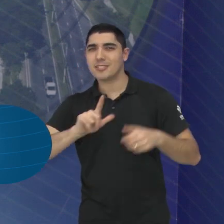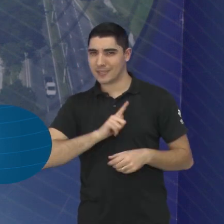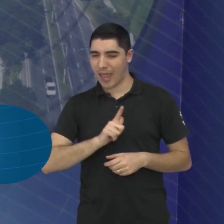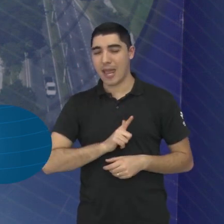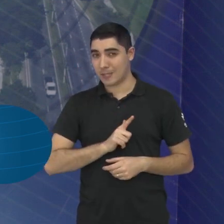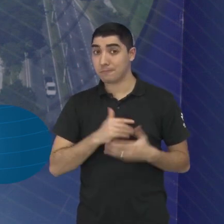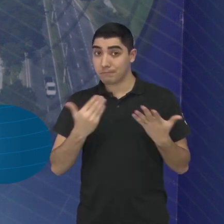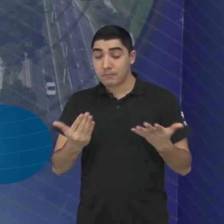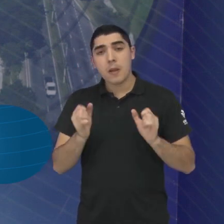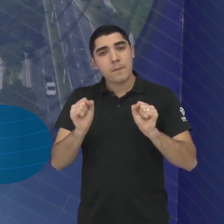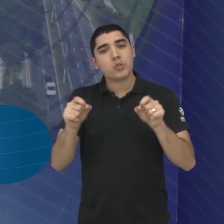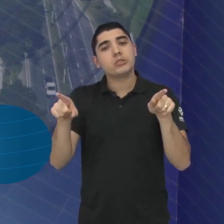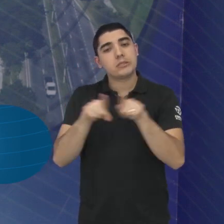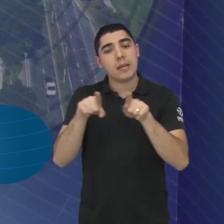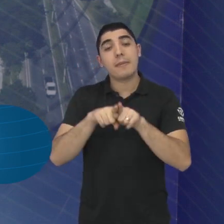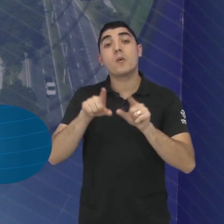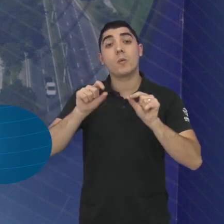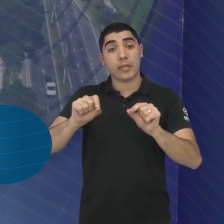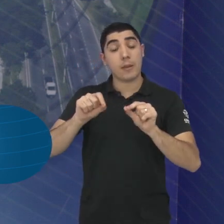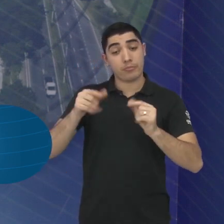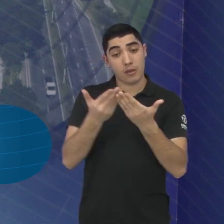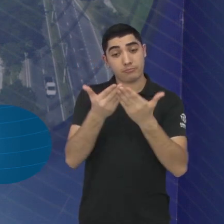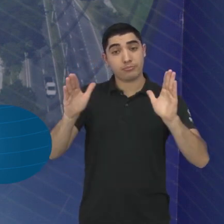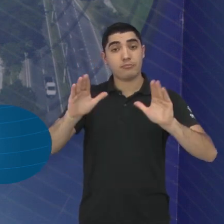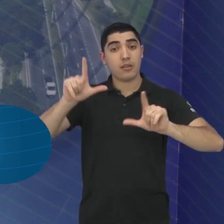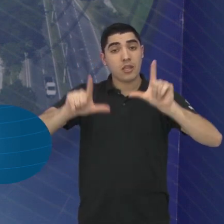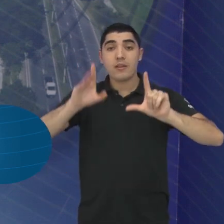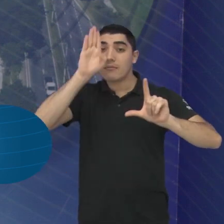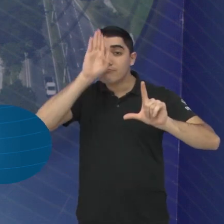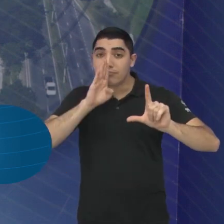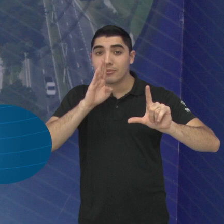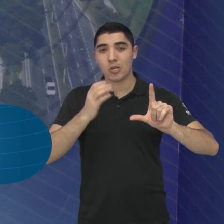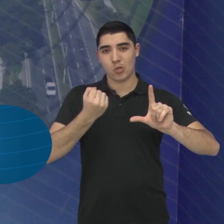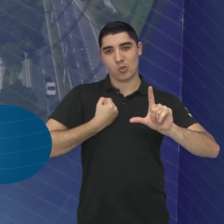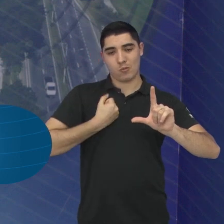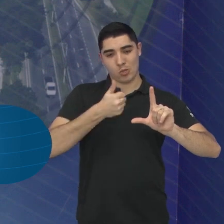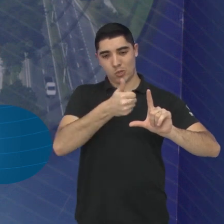bem variada, viu, gente? Vocês podem nos acompanhar também pelo canal aberto